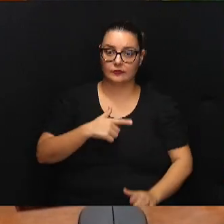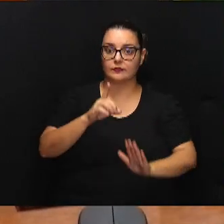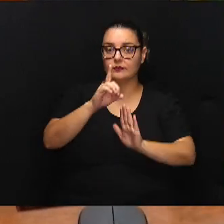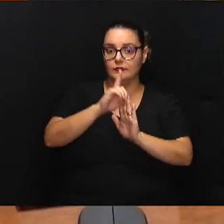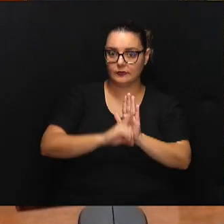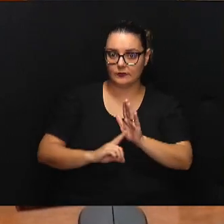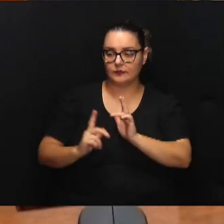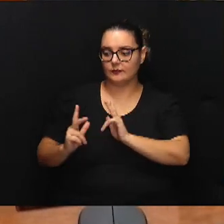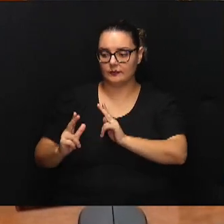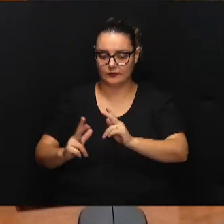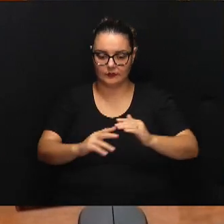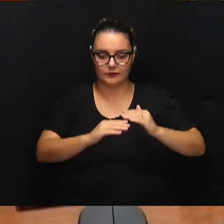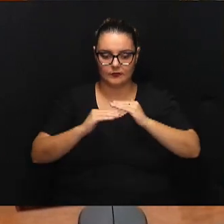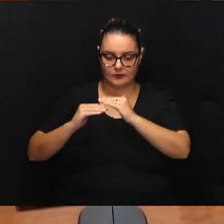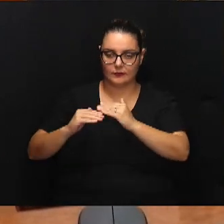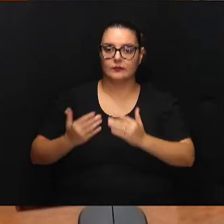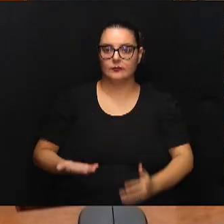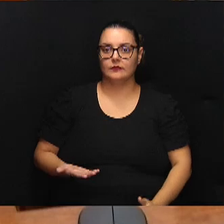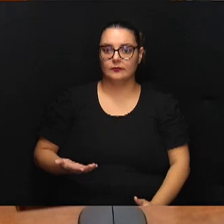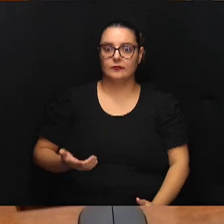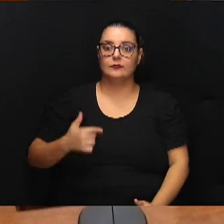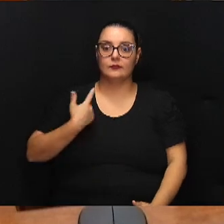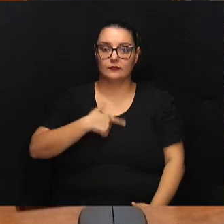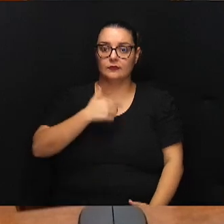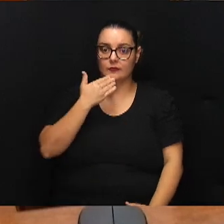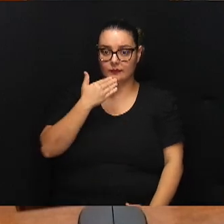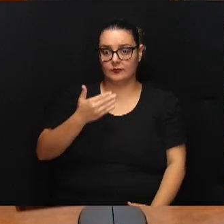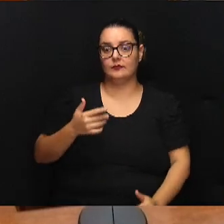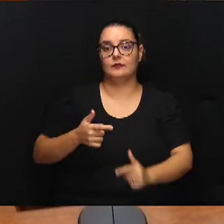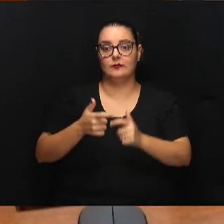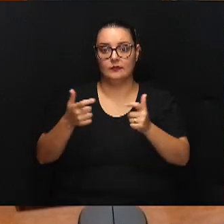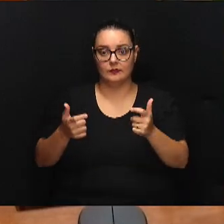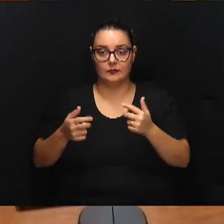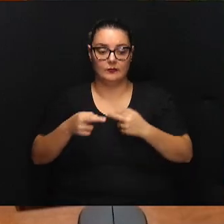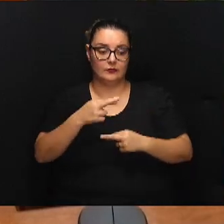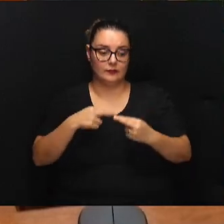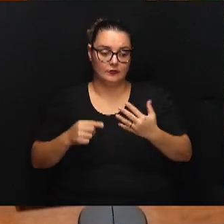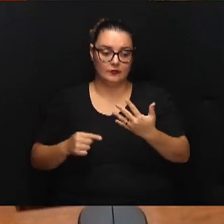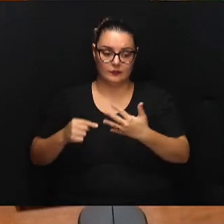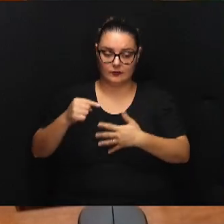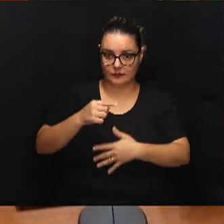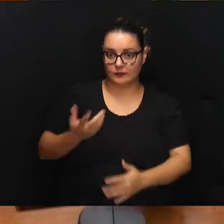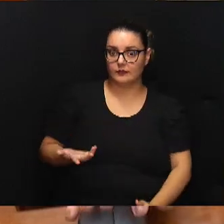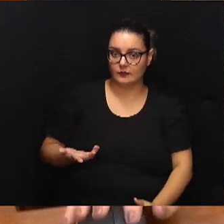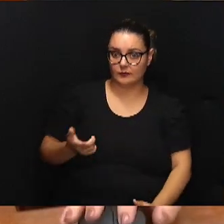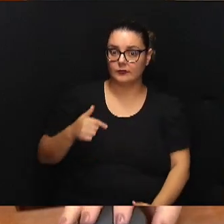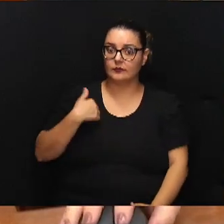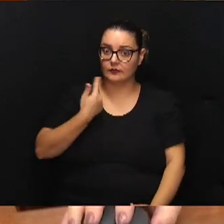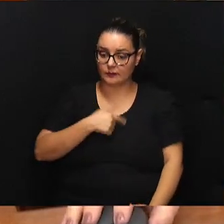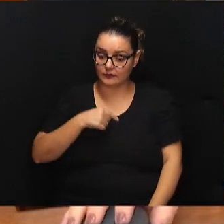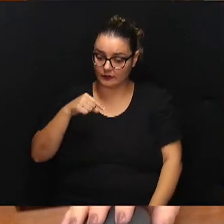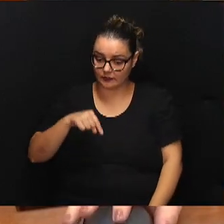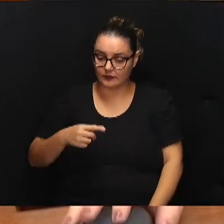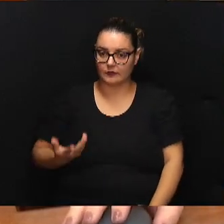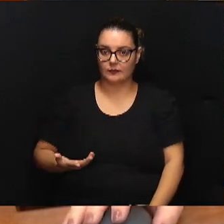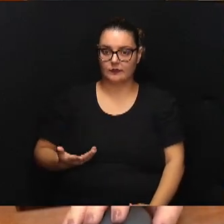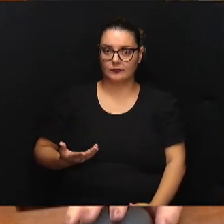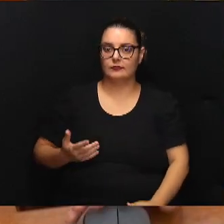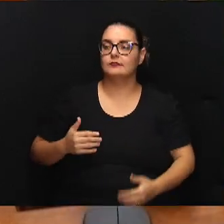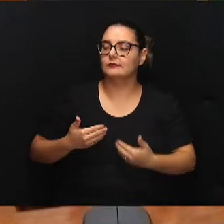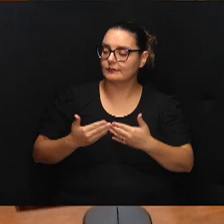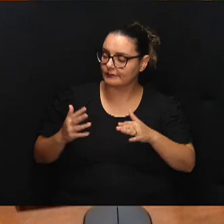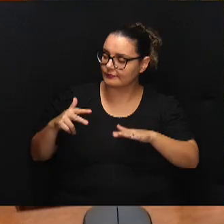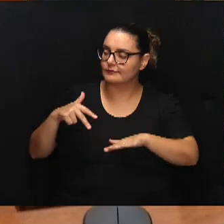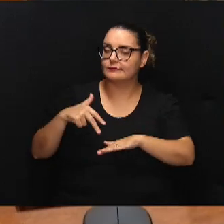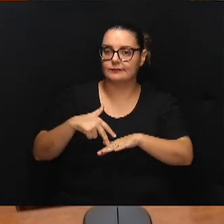é por equidade, né? E a gente tem uma demanda grande com relação a essas questões. Então, nós estamos aqui super disponíveis